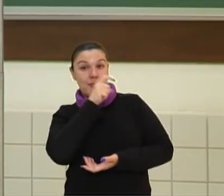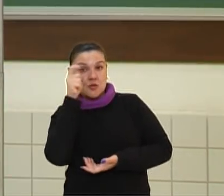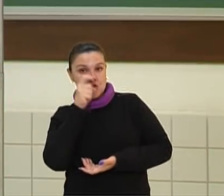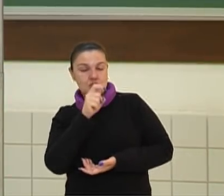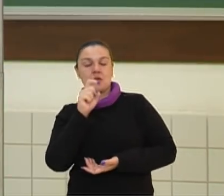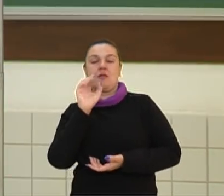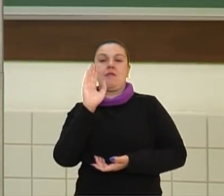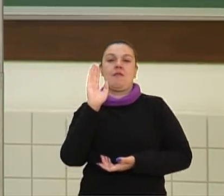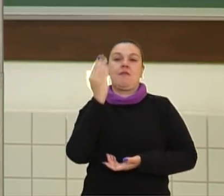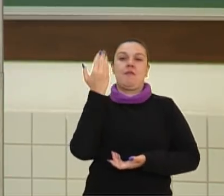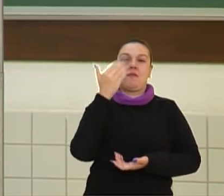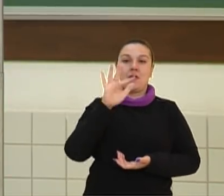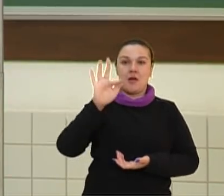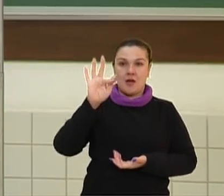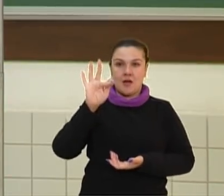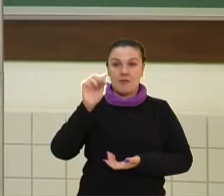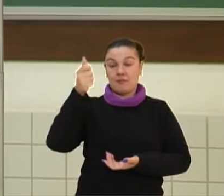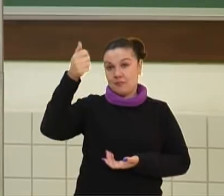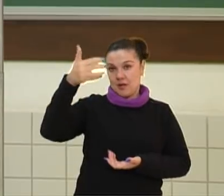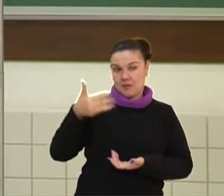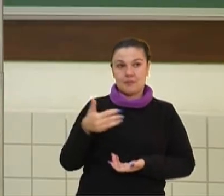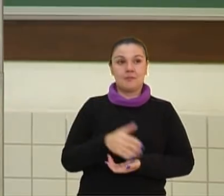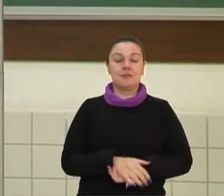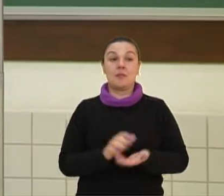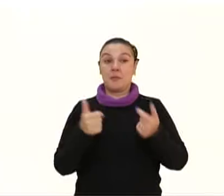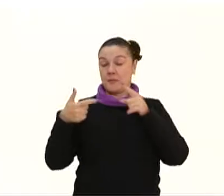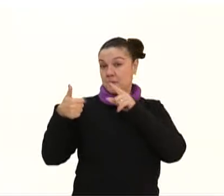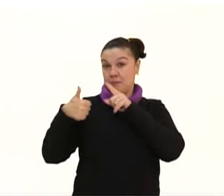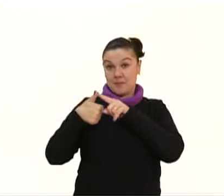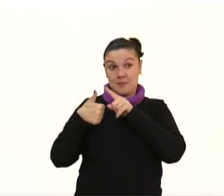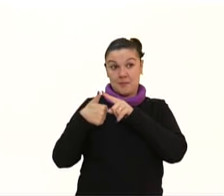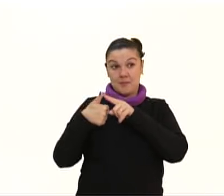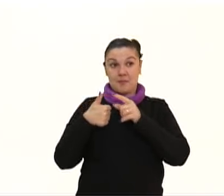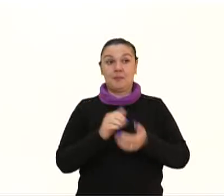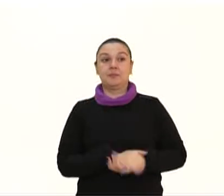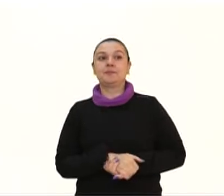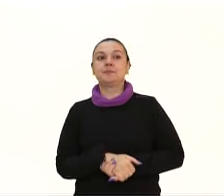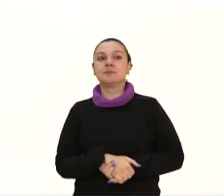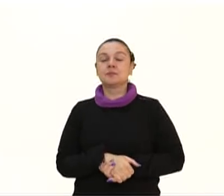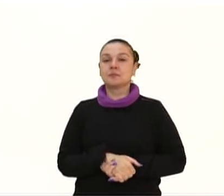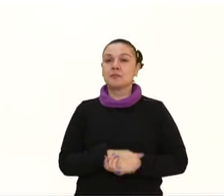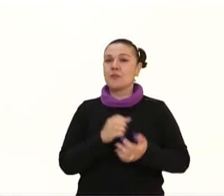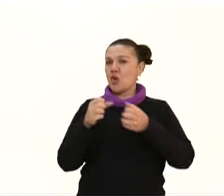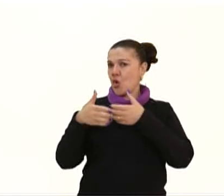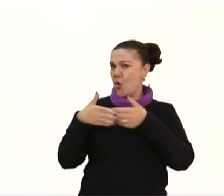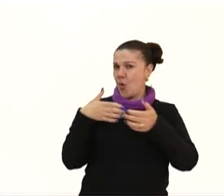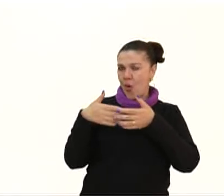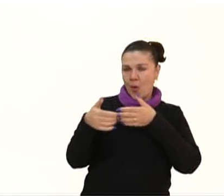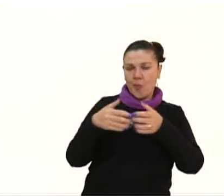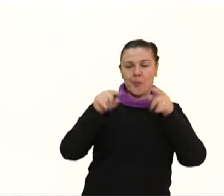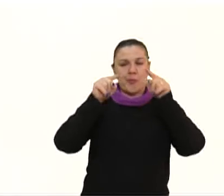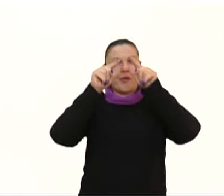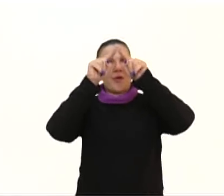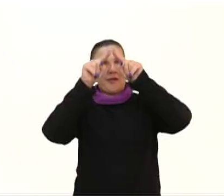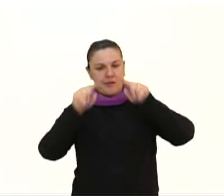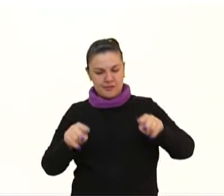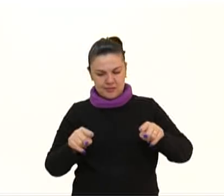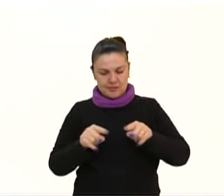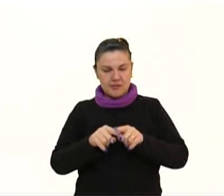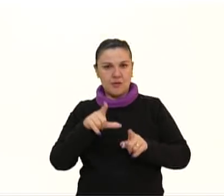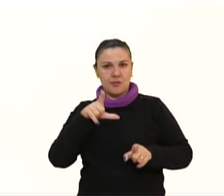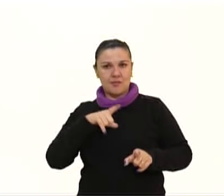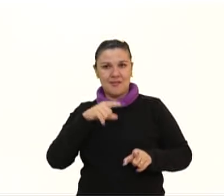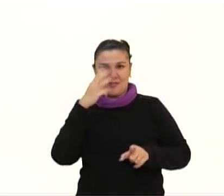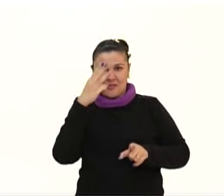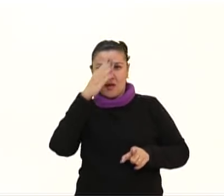de falso. Vamos para as sentenças, então? Vamos lá. A primeira sentença. Em qualquer triângulo temos 3 diagonais? O